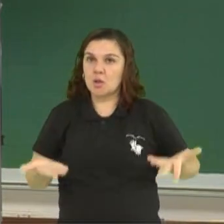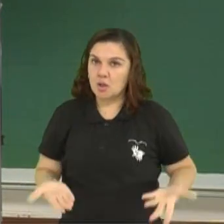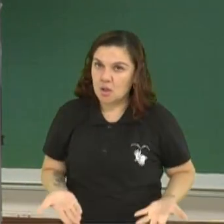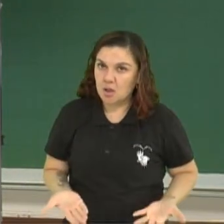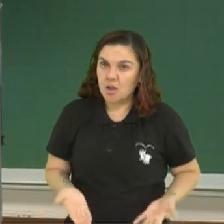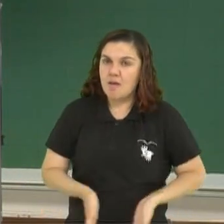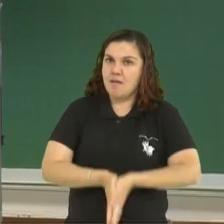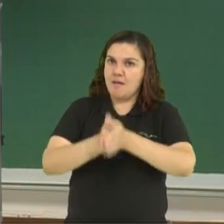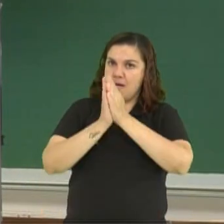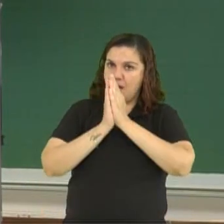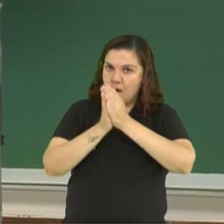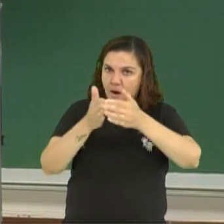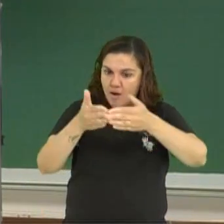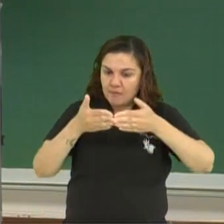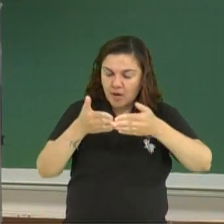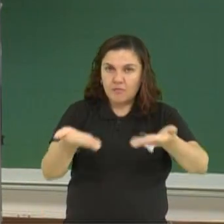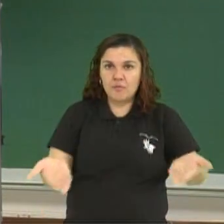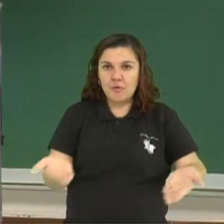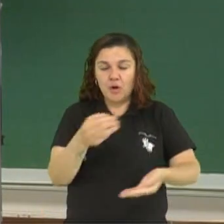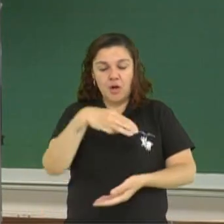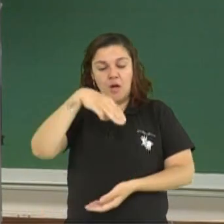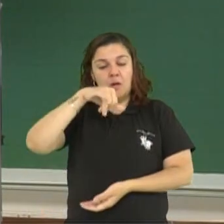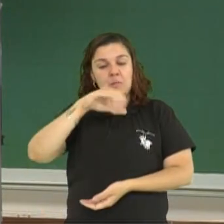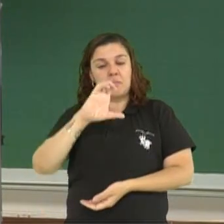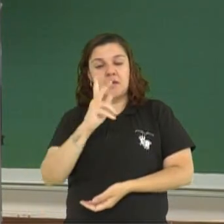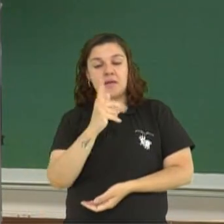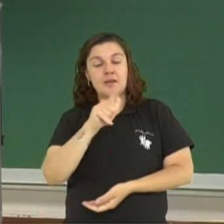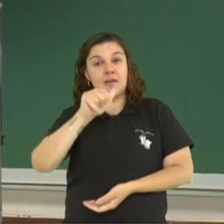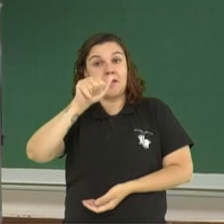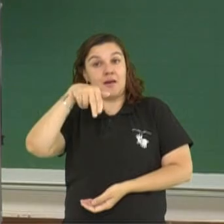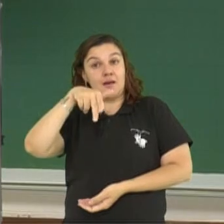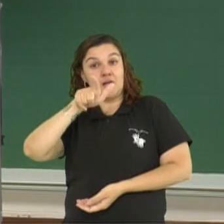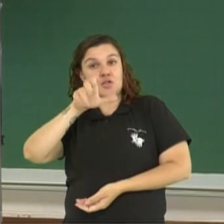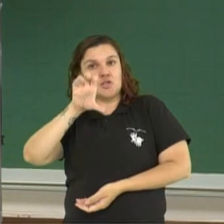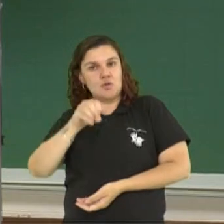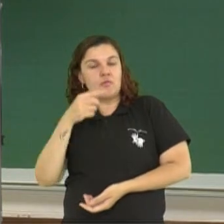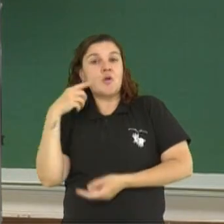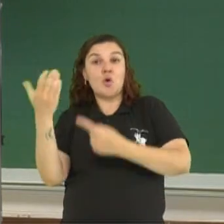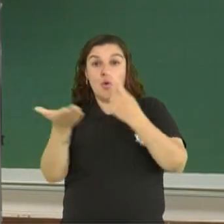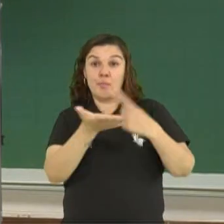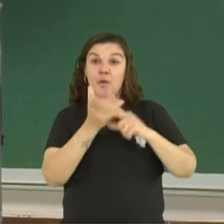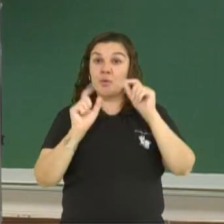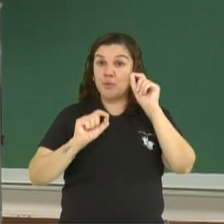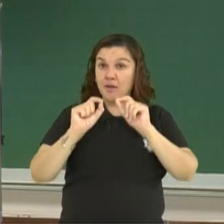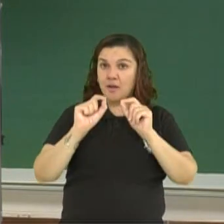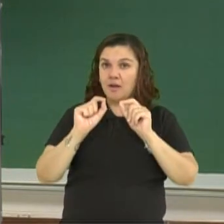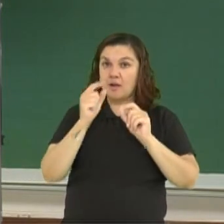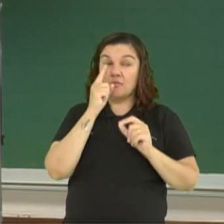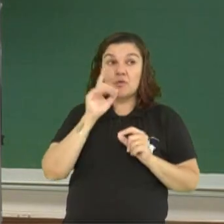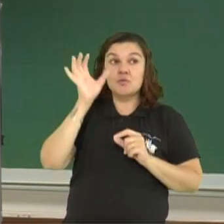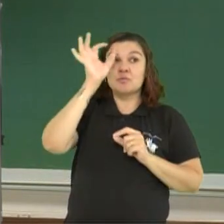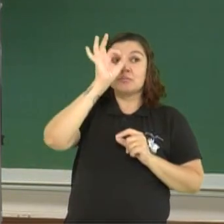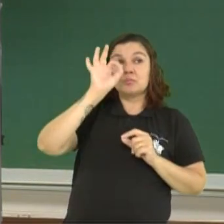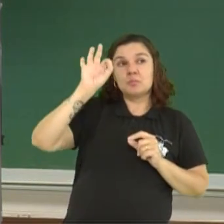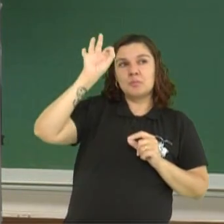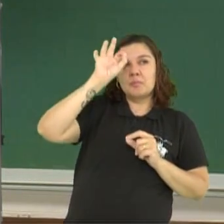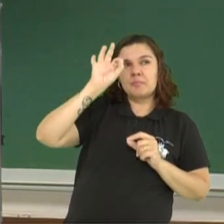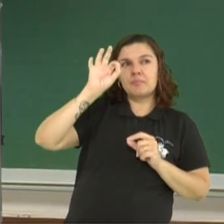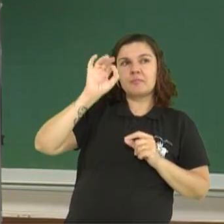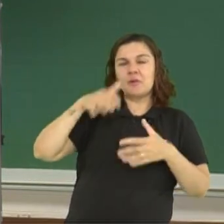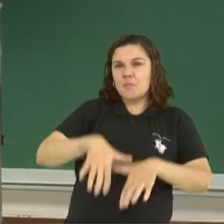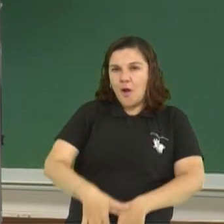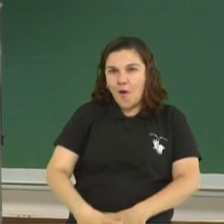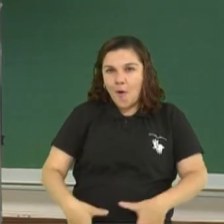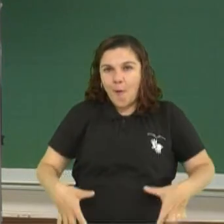de Michelangelo, mas com tanta discussão entre os cardeais, foi acordado que Michelangelo foi lá e fez uma